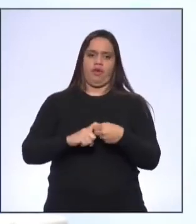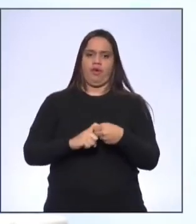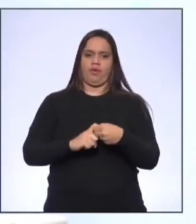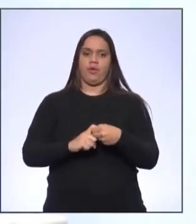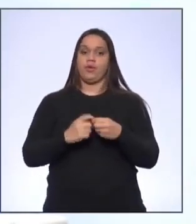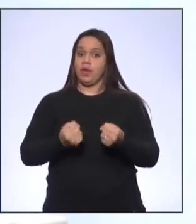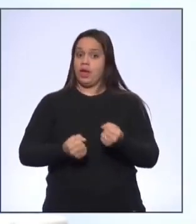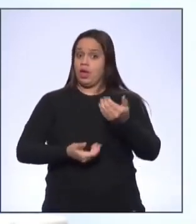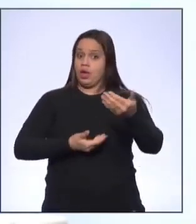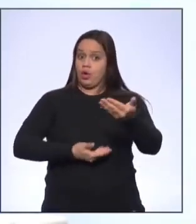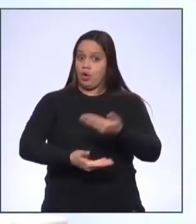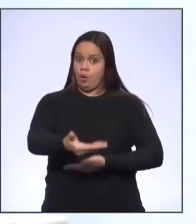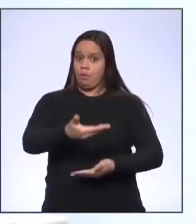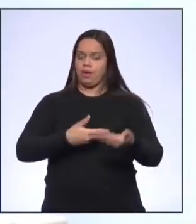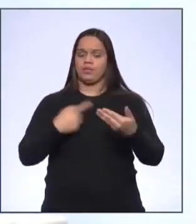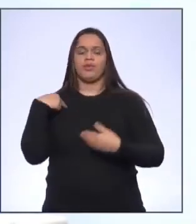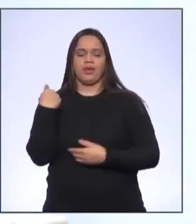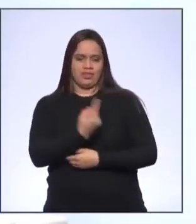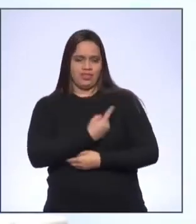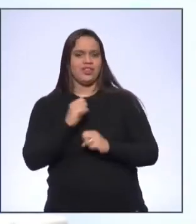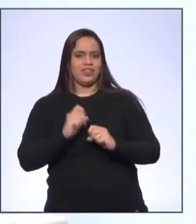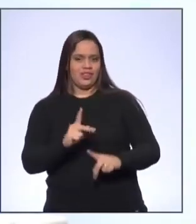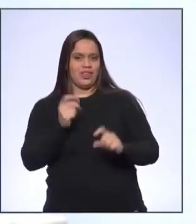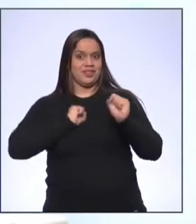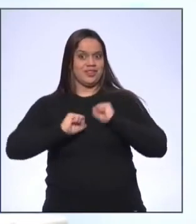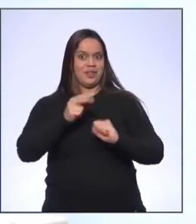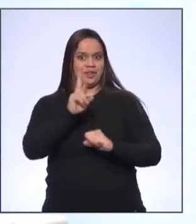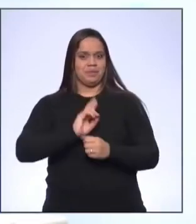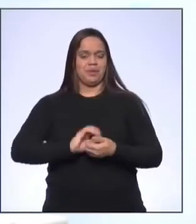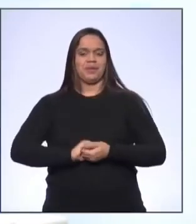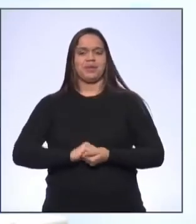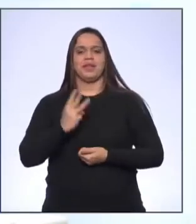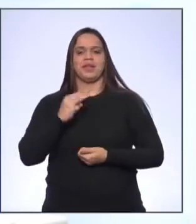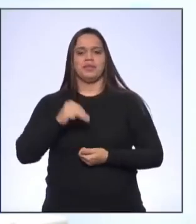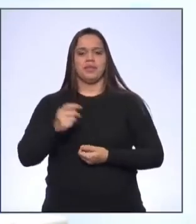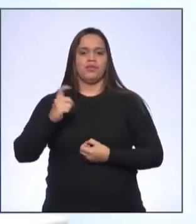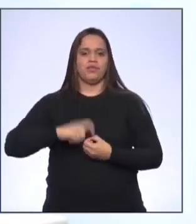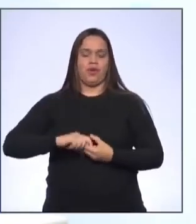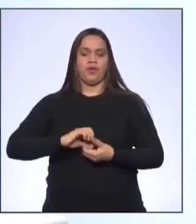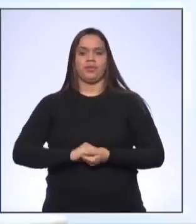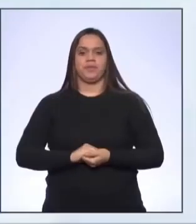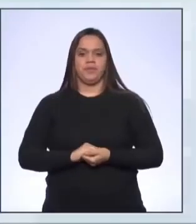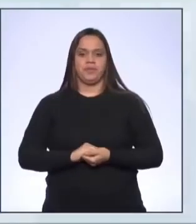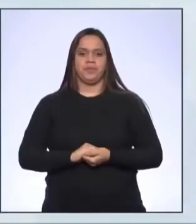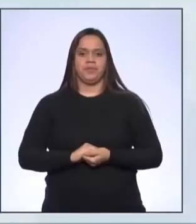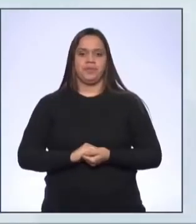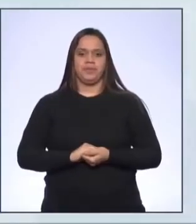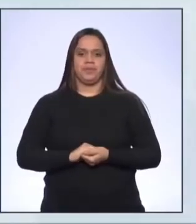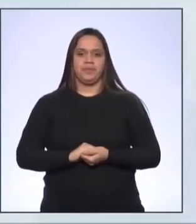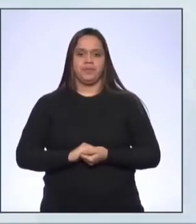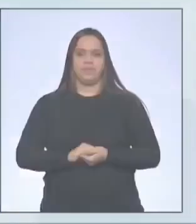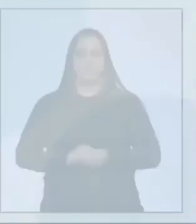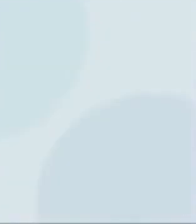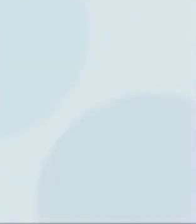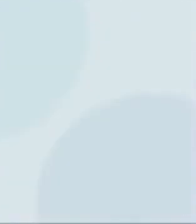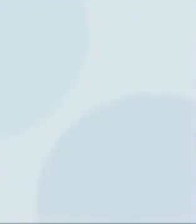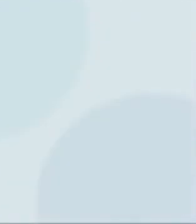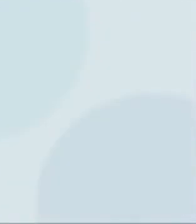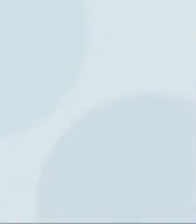gente. Compartilhe com a gente no chat. Muito bom. Estamos muito ansiosos pela sua resposta. 3 minutinhos, então vamos lá? Na tela.